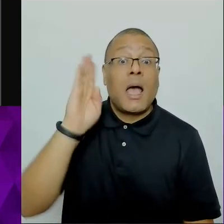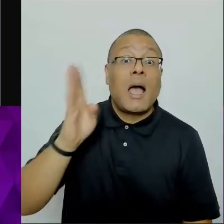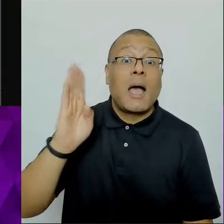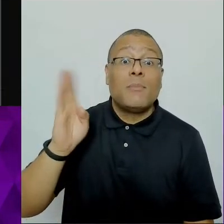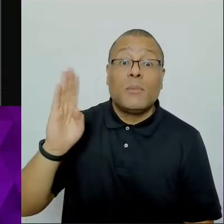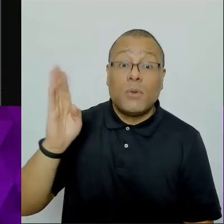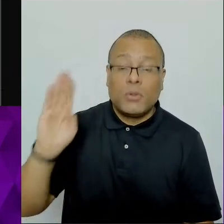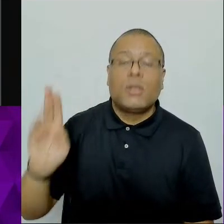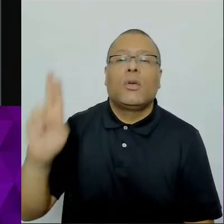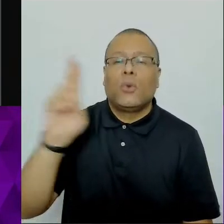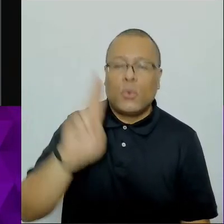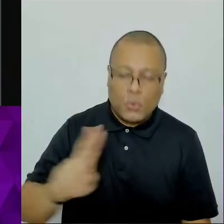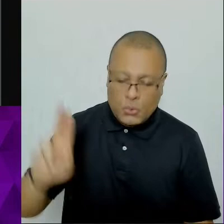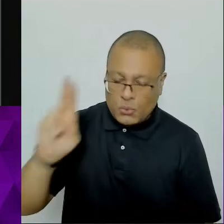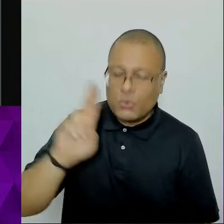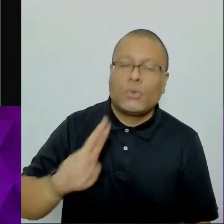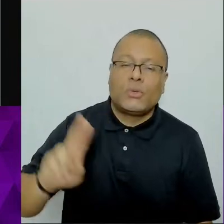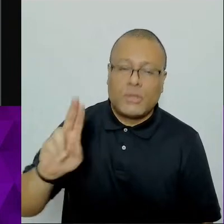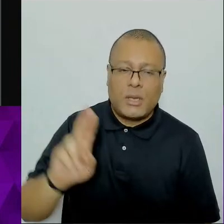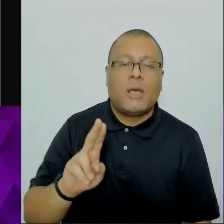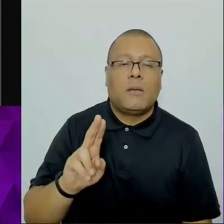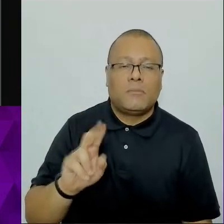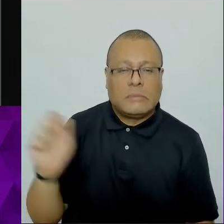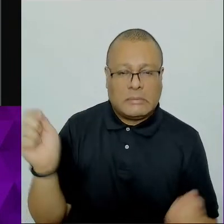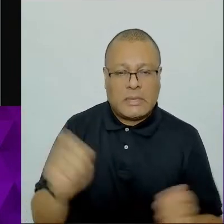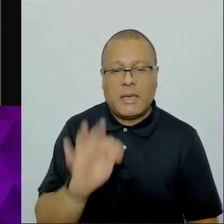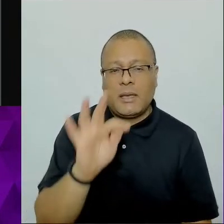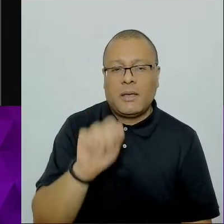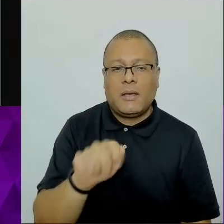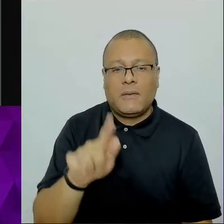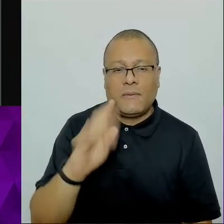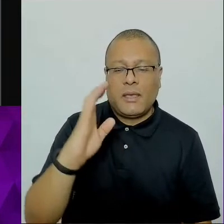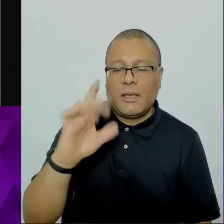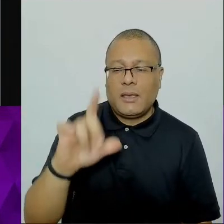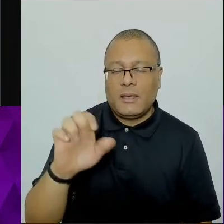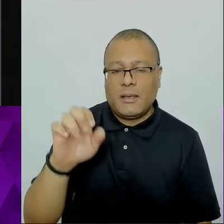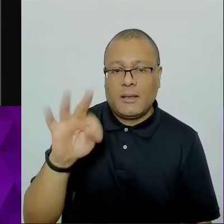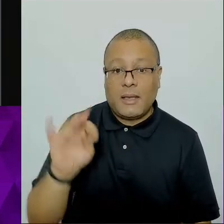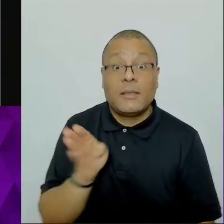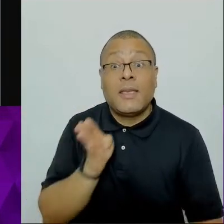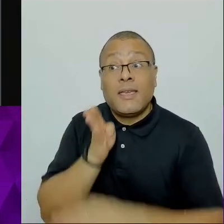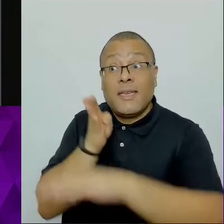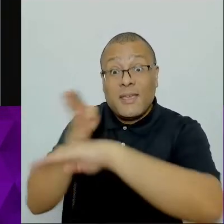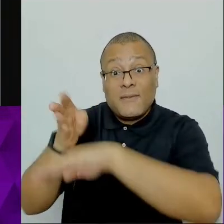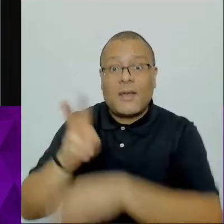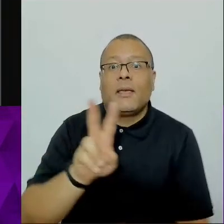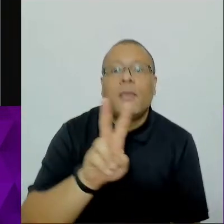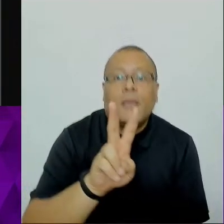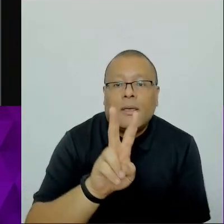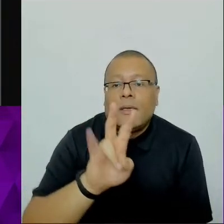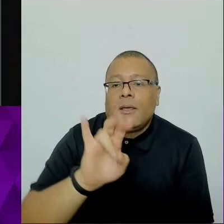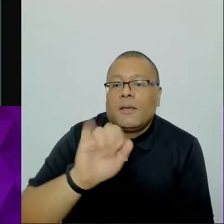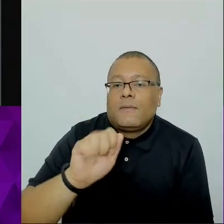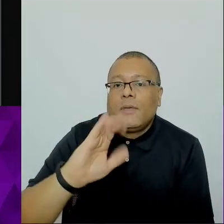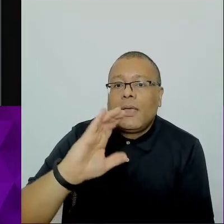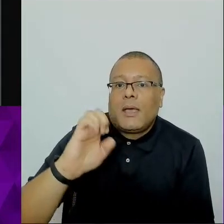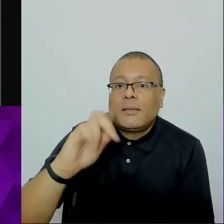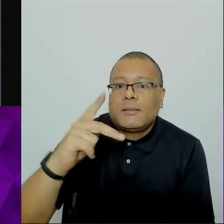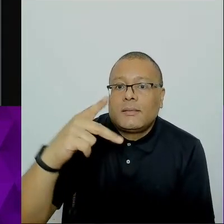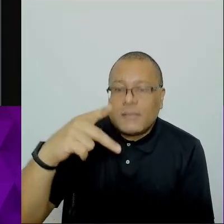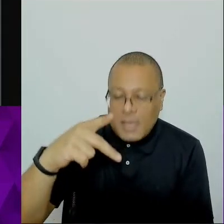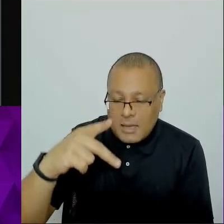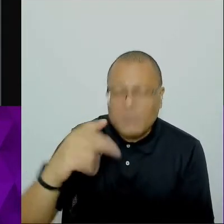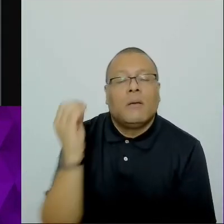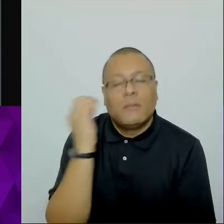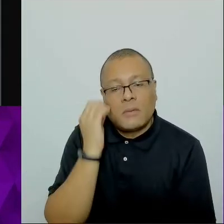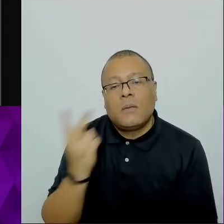consegue utilizar com Spring, OpenFang, e buscando lá no ViaCep esse serviço REST para trazer